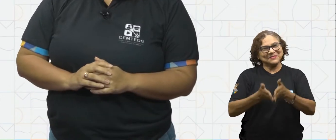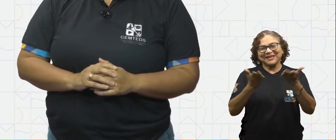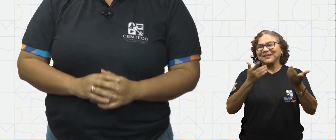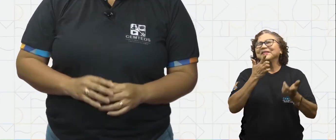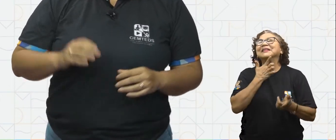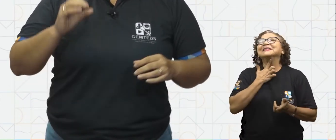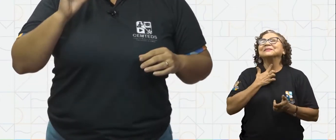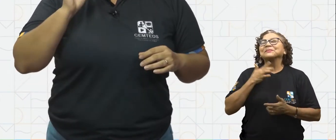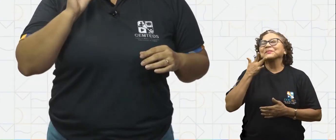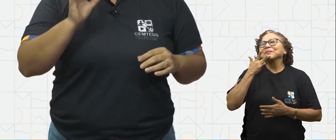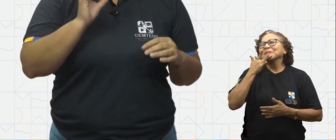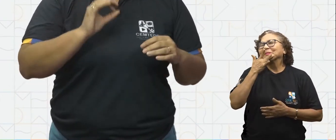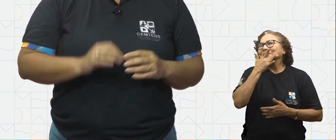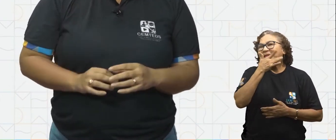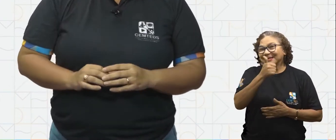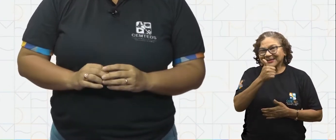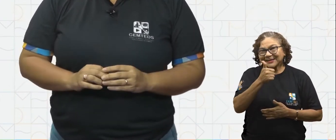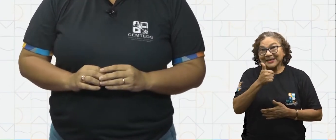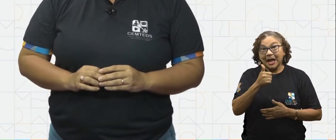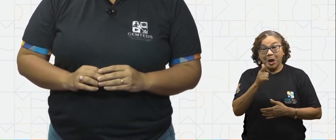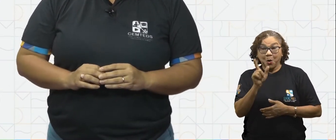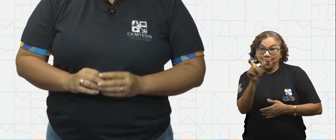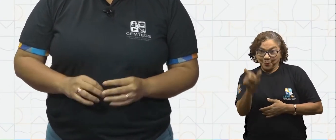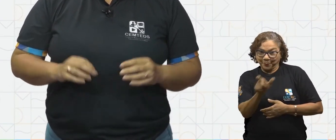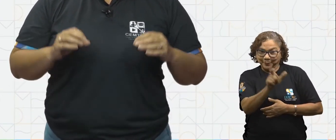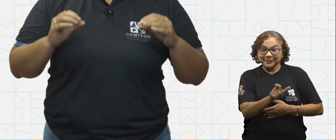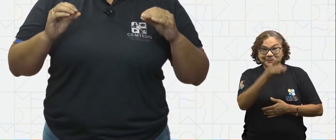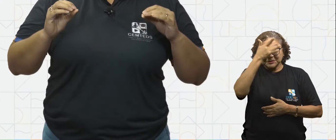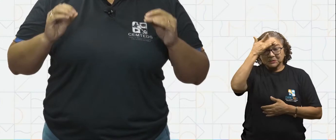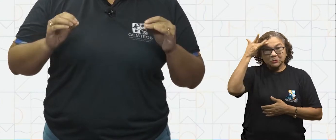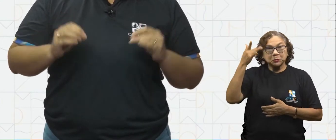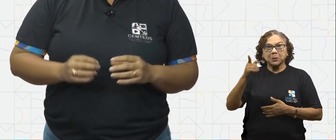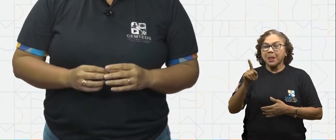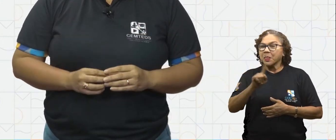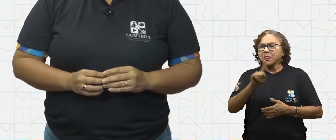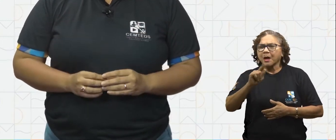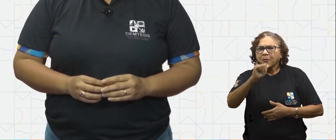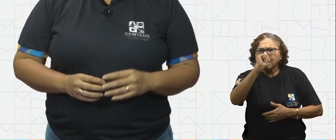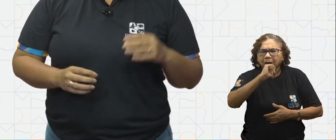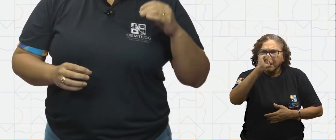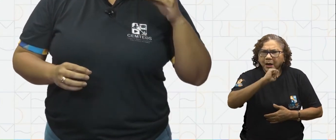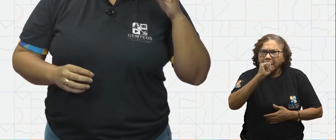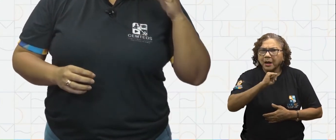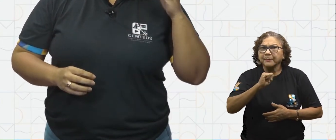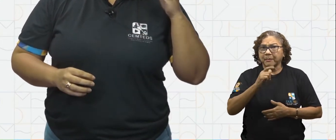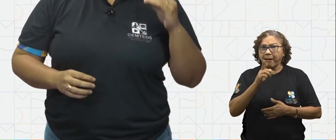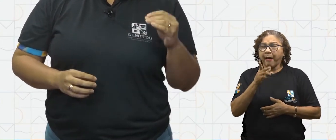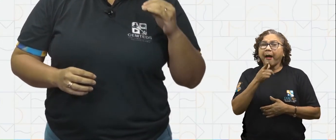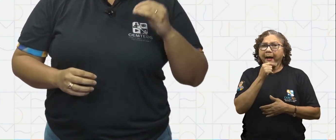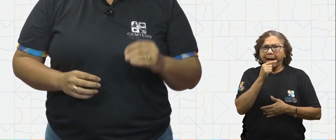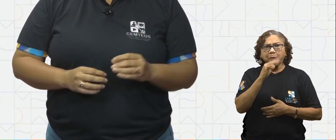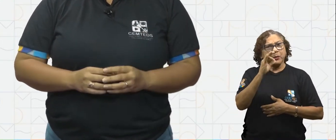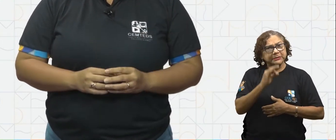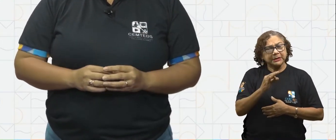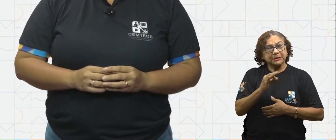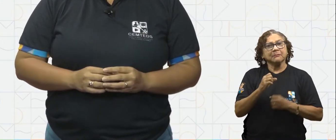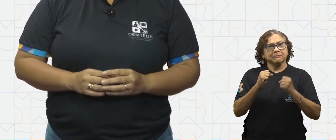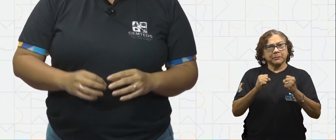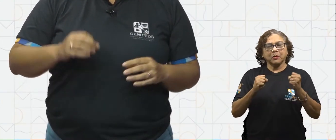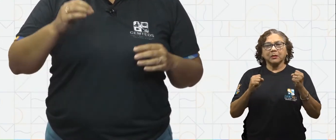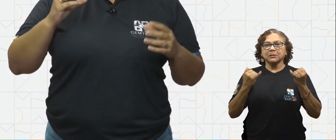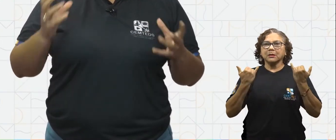Maravilha! Quando uma pessoa não consome a quantidade de água necessária, pode ficar